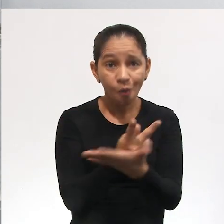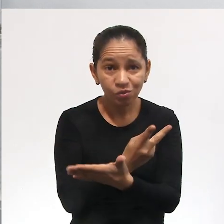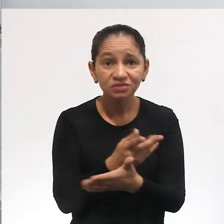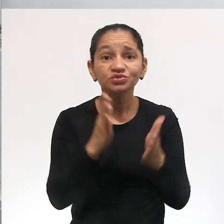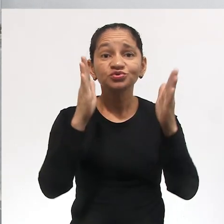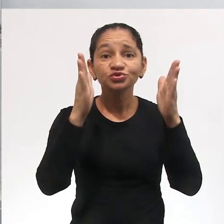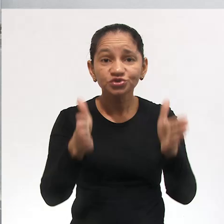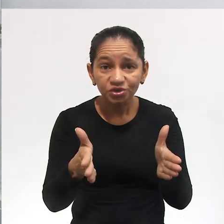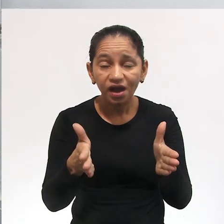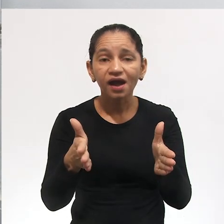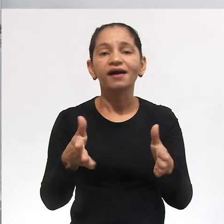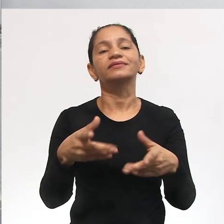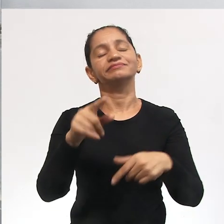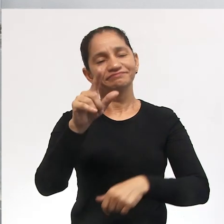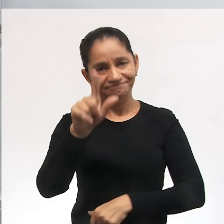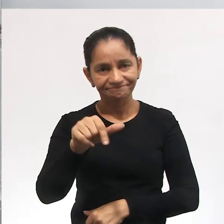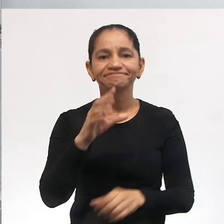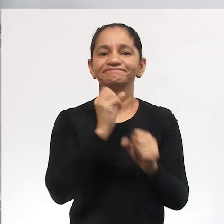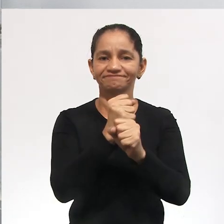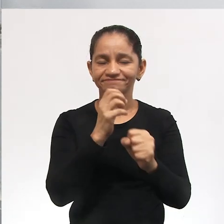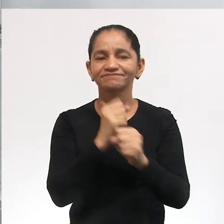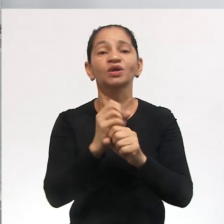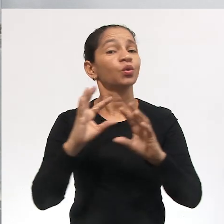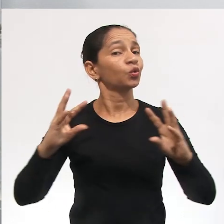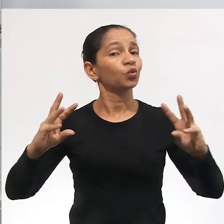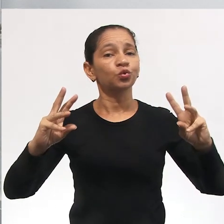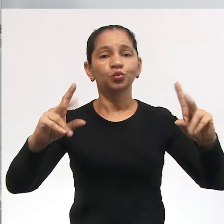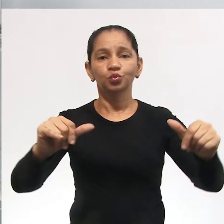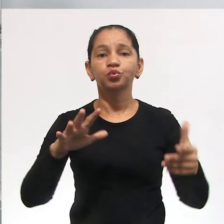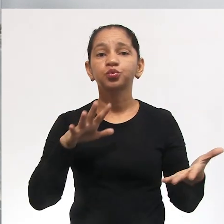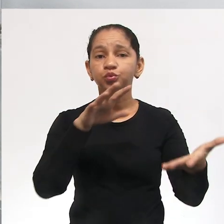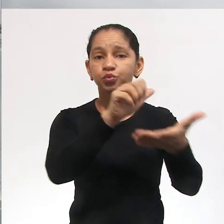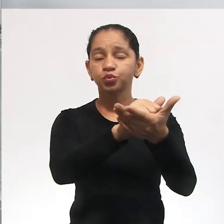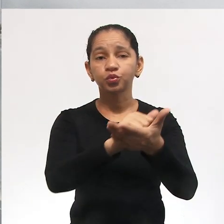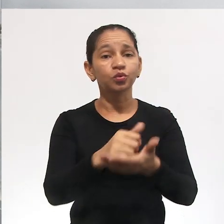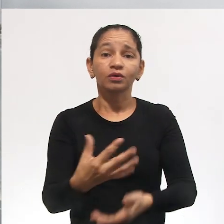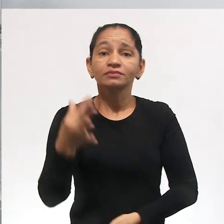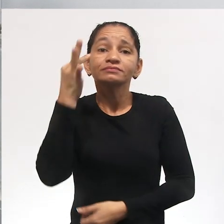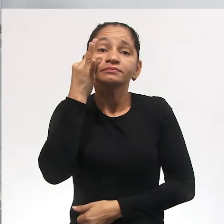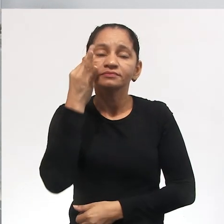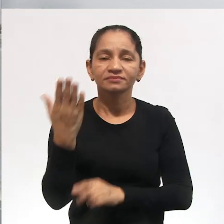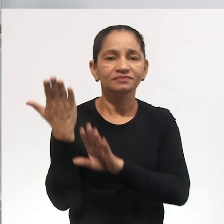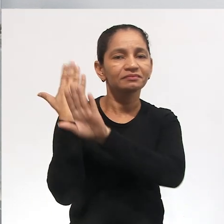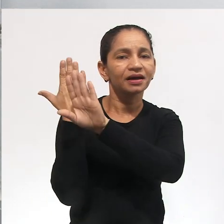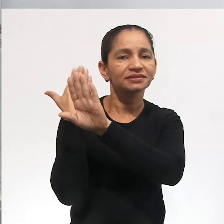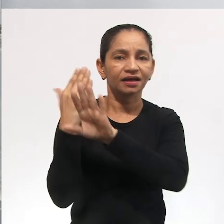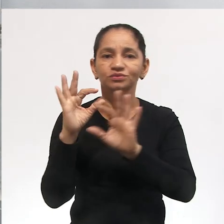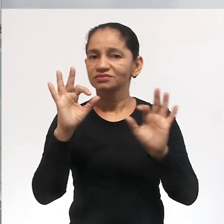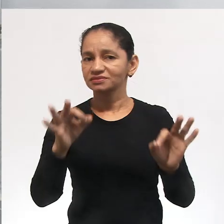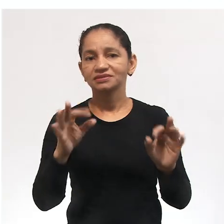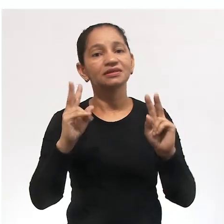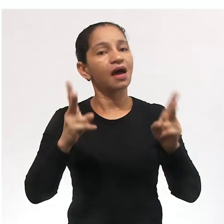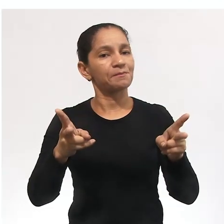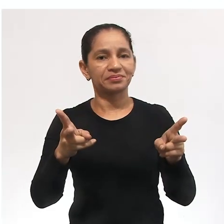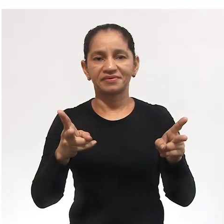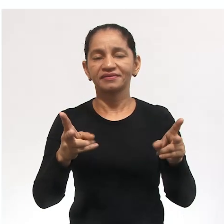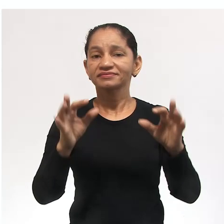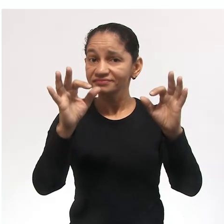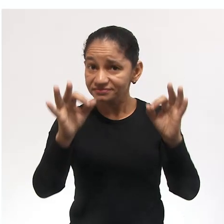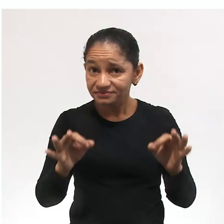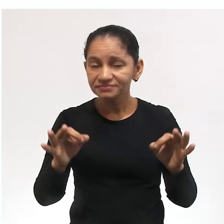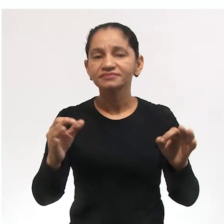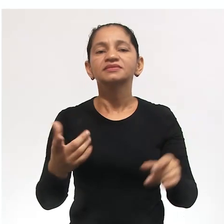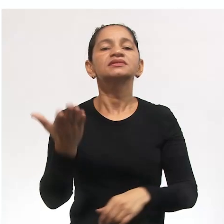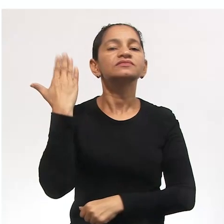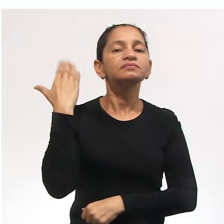que acontece, a contabilidade registra, porque a contabilidade ela vive de fatos passados. Ok? Vamos lá. Então a gente vai lá